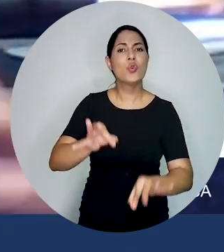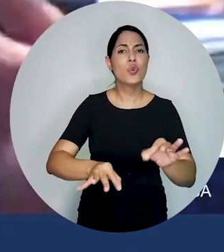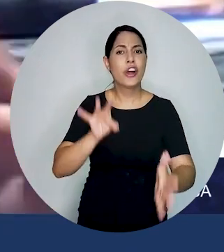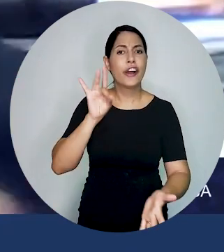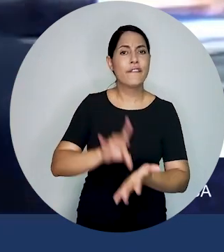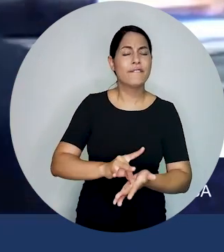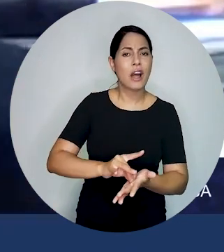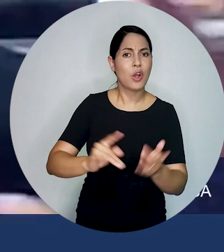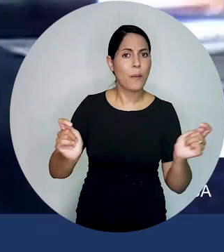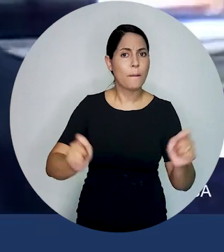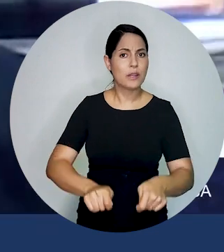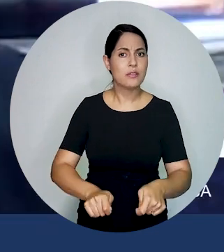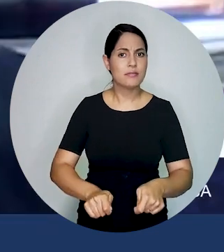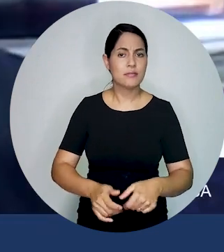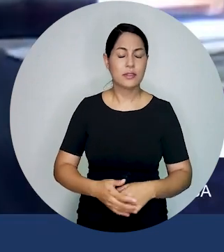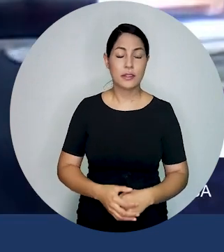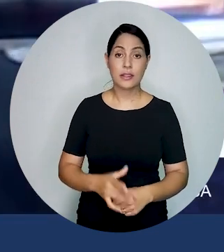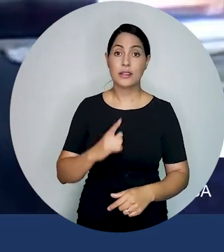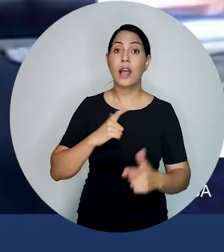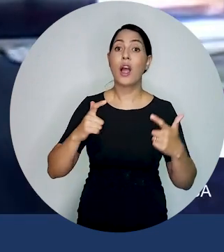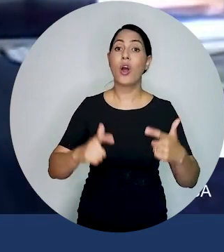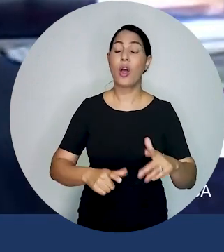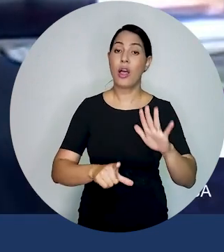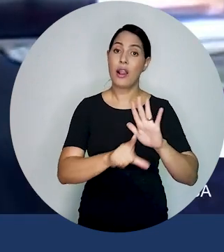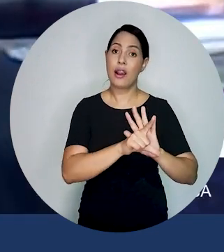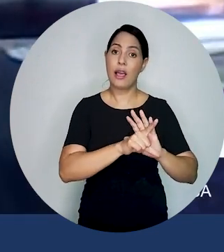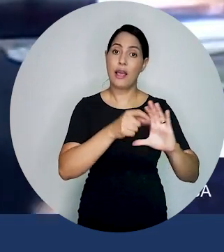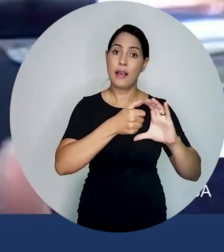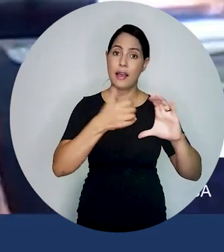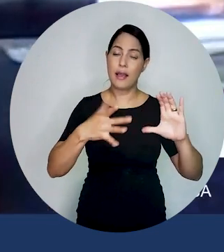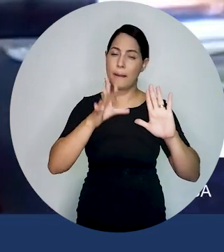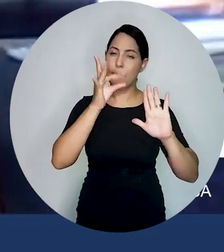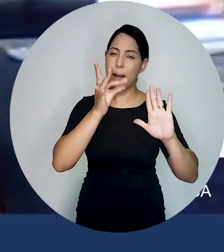critérios, basicamente critérios que estão estabelecidos em lei.